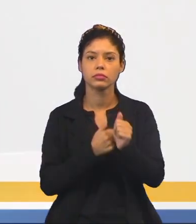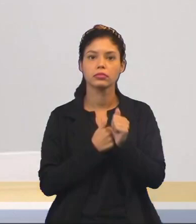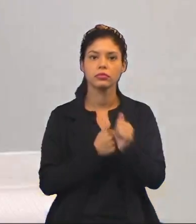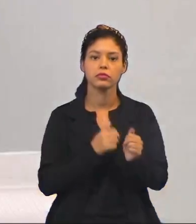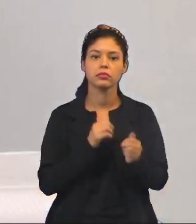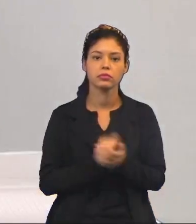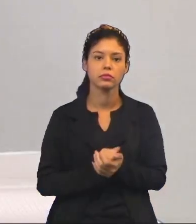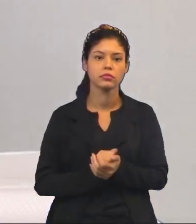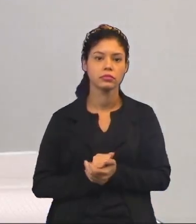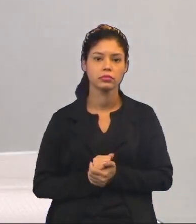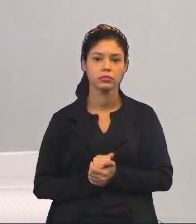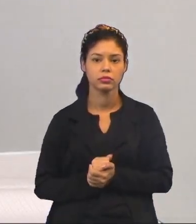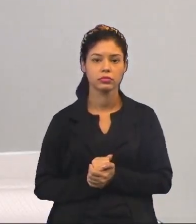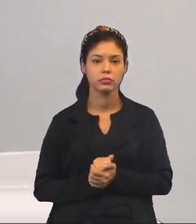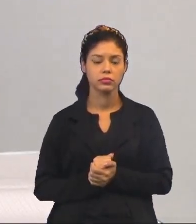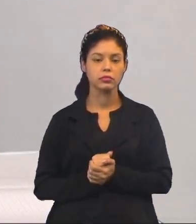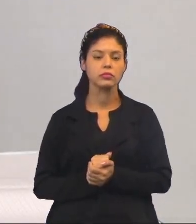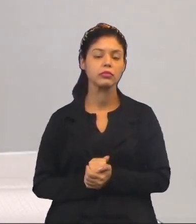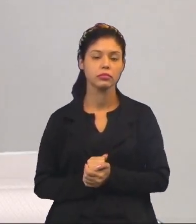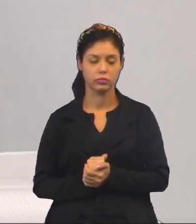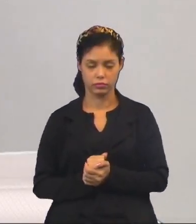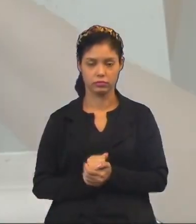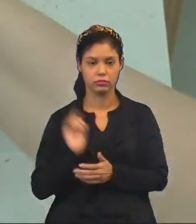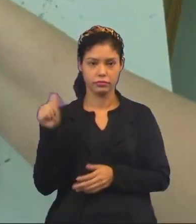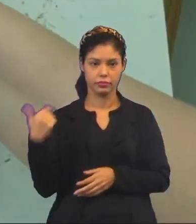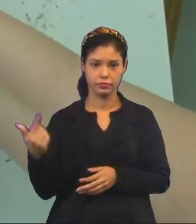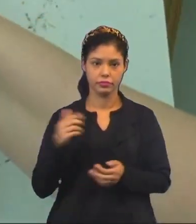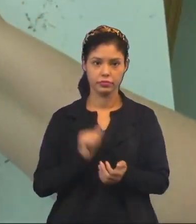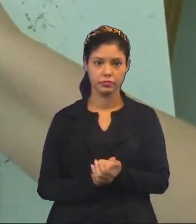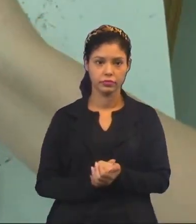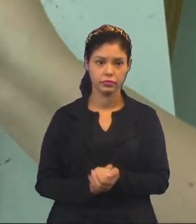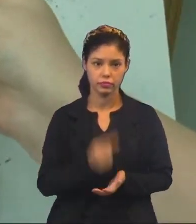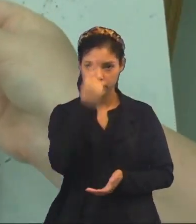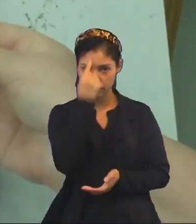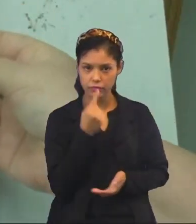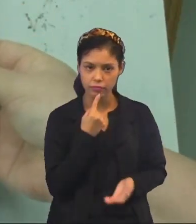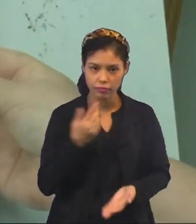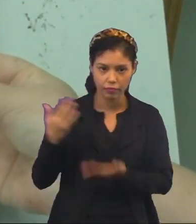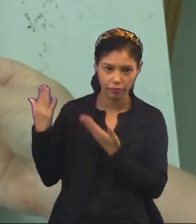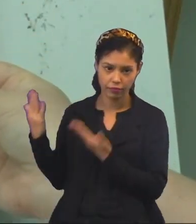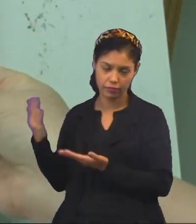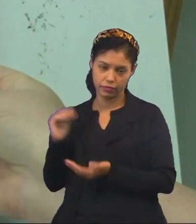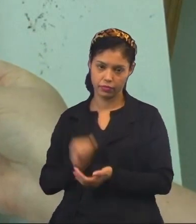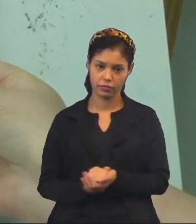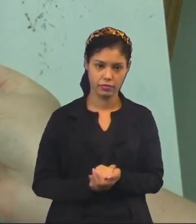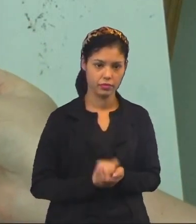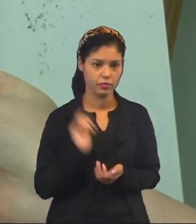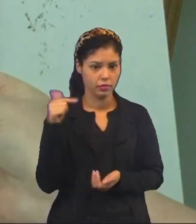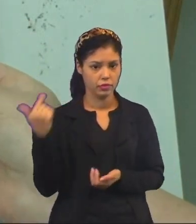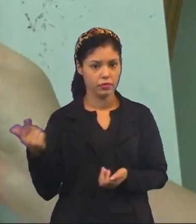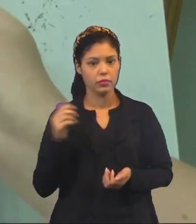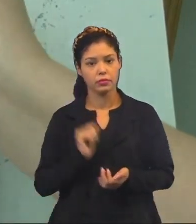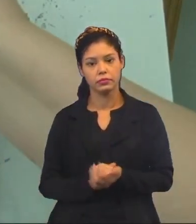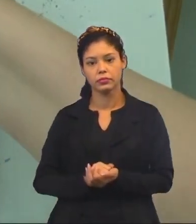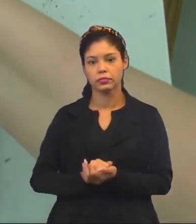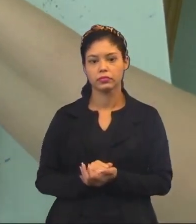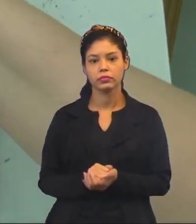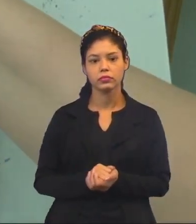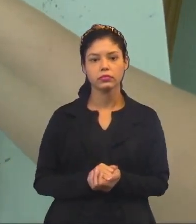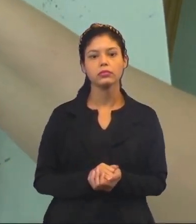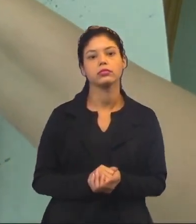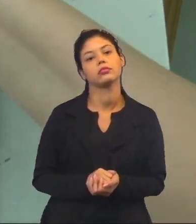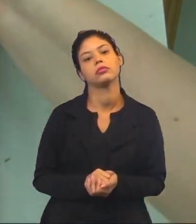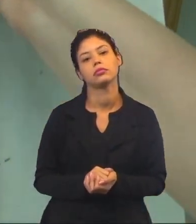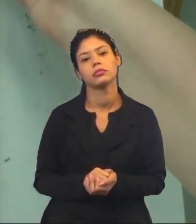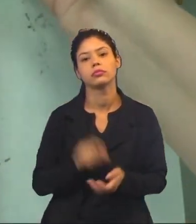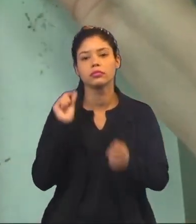Acompanha aqui comigo. Nós temos aqui, né, essa outra imagem. Um outro campo de futebol. E